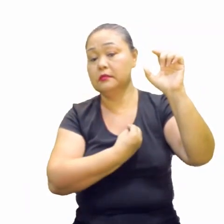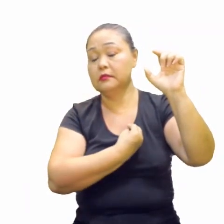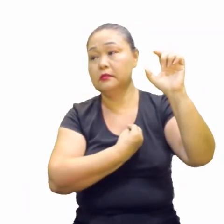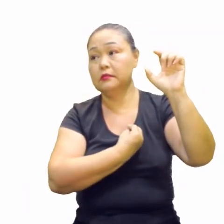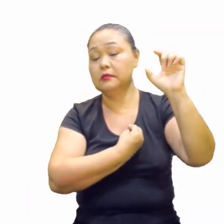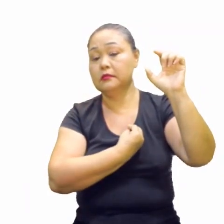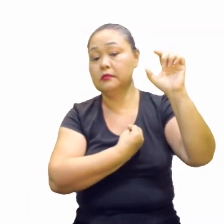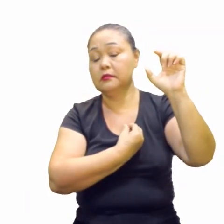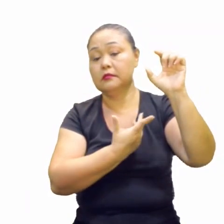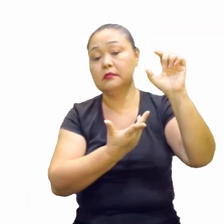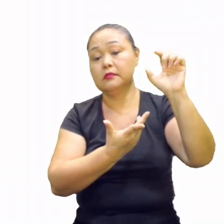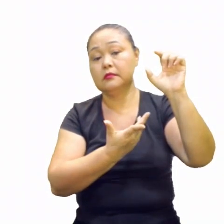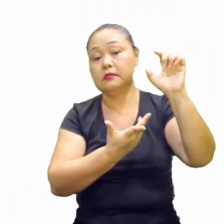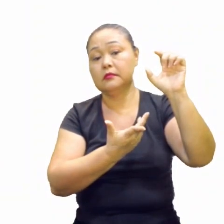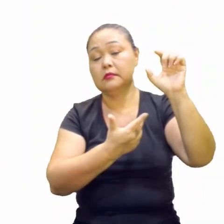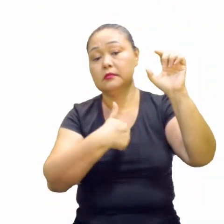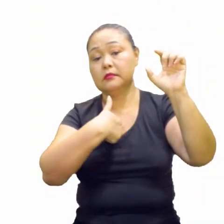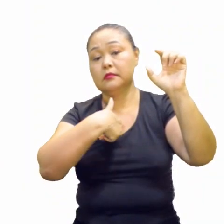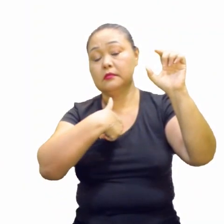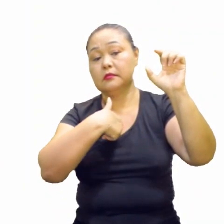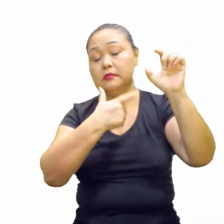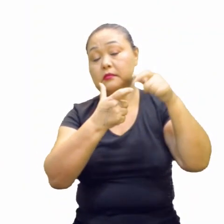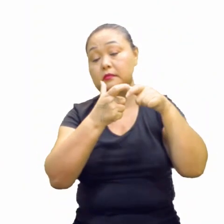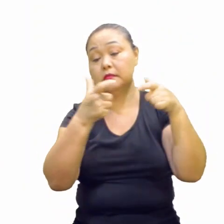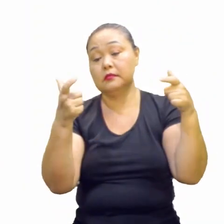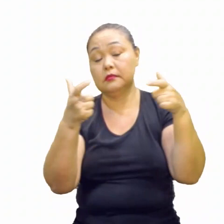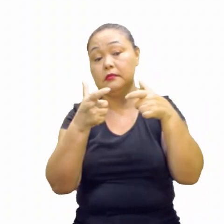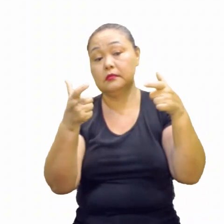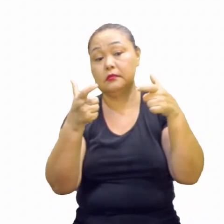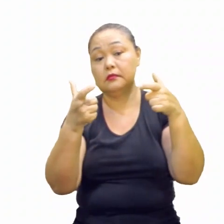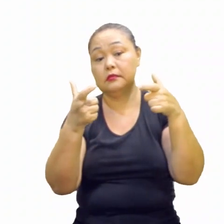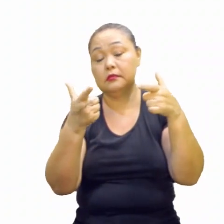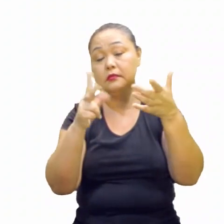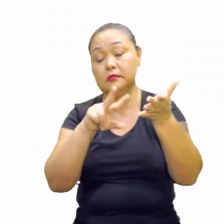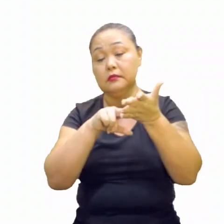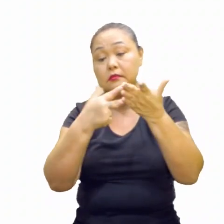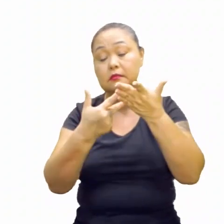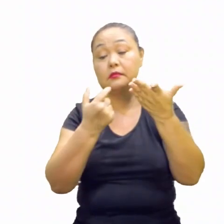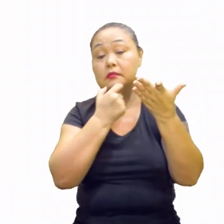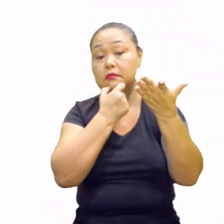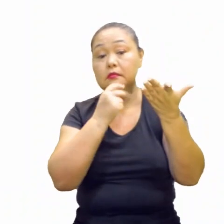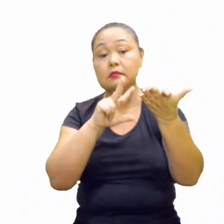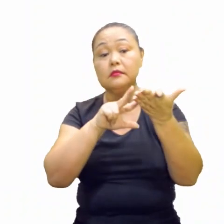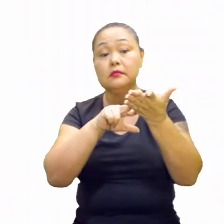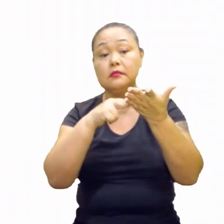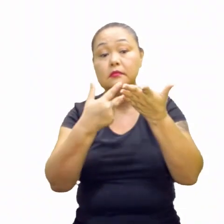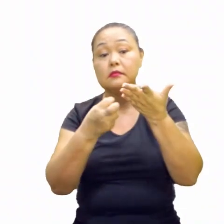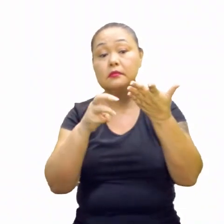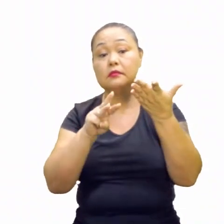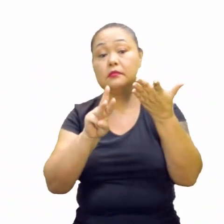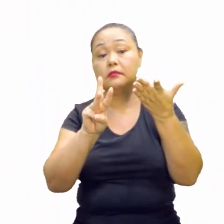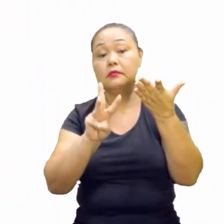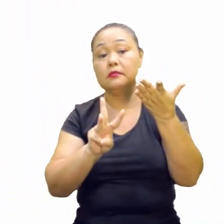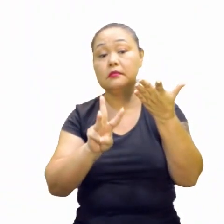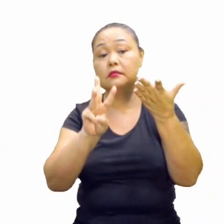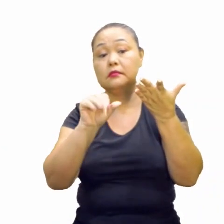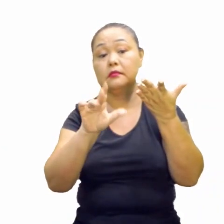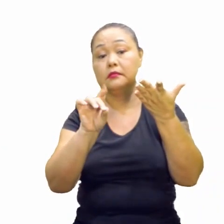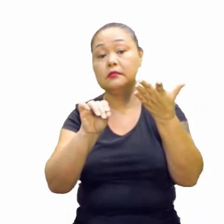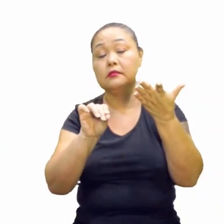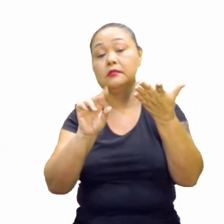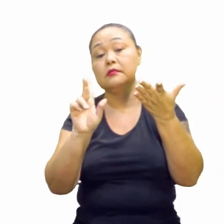o maior, olha só, na tradução em inglês, World Wide Standard of Living.